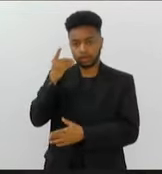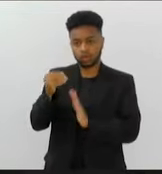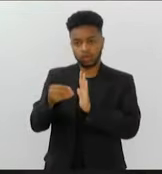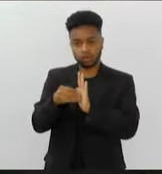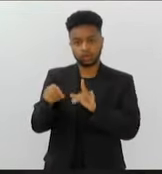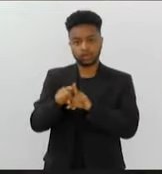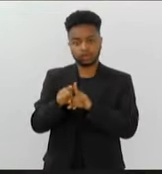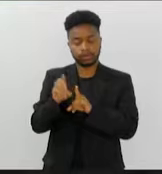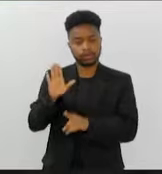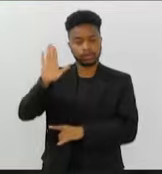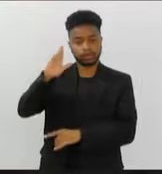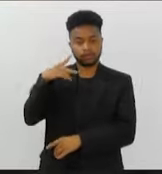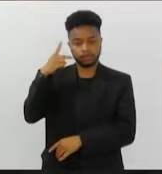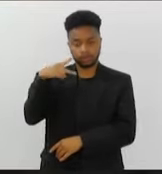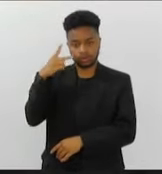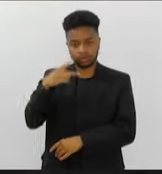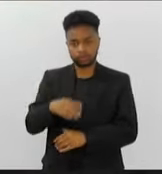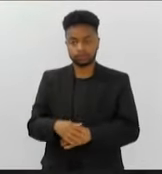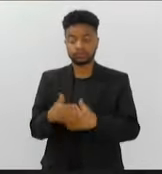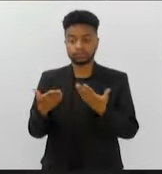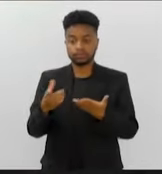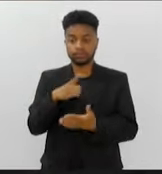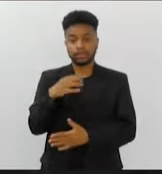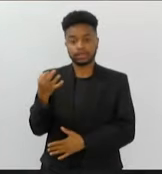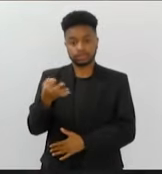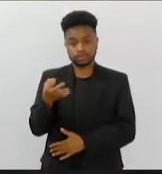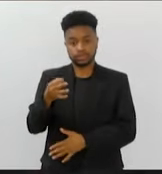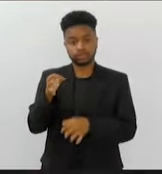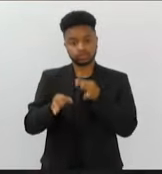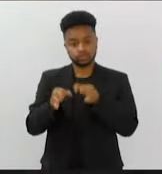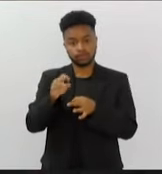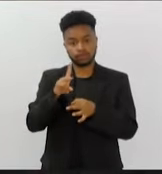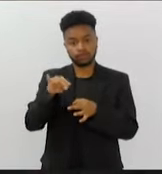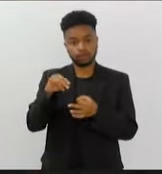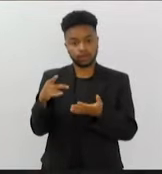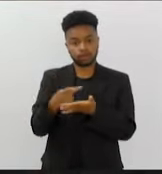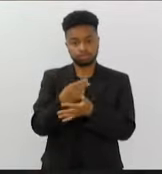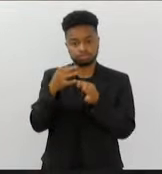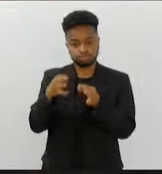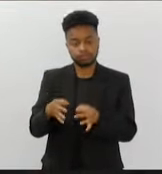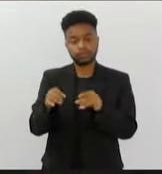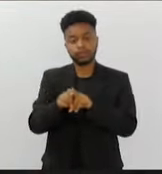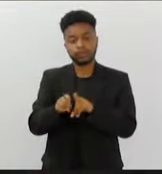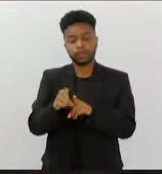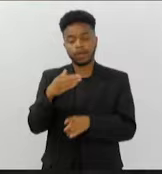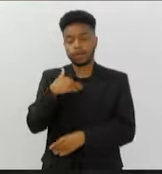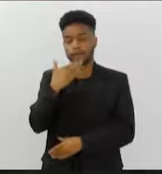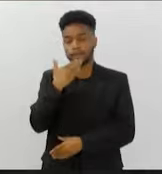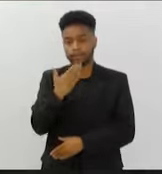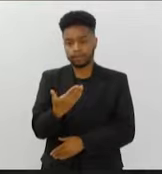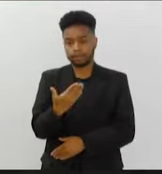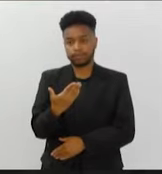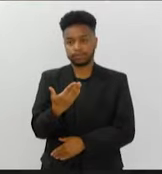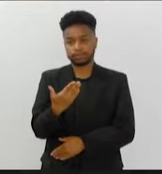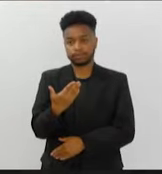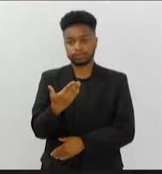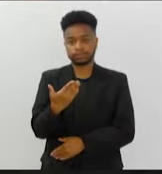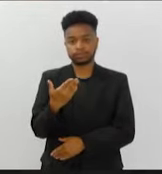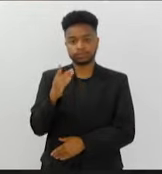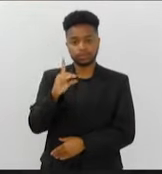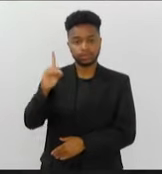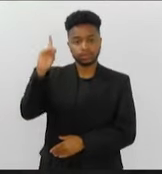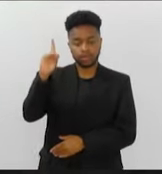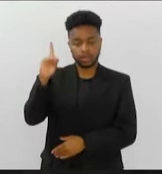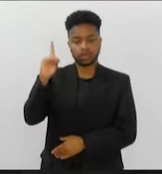pelo candidato a vereador. E tenho absoluta certeza que a justiça será feita, e eu peço realmente, e peço a Deus que coloque